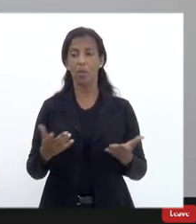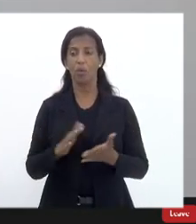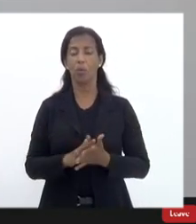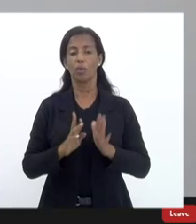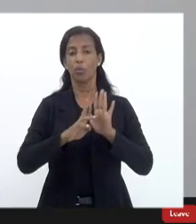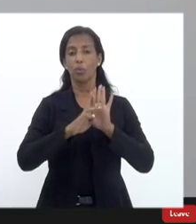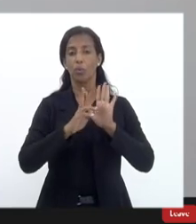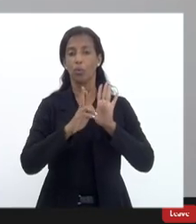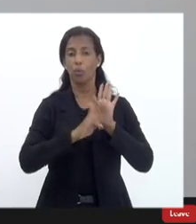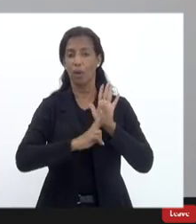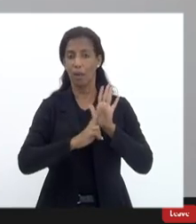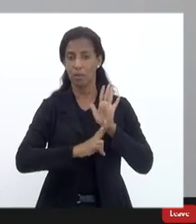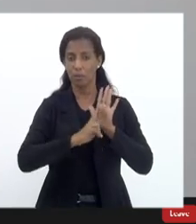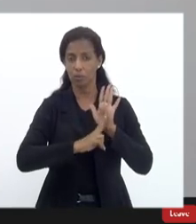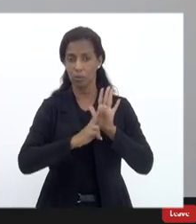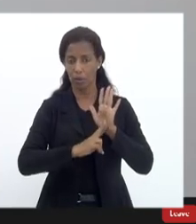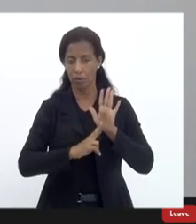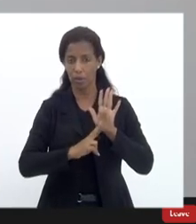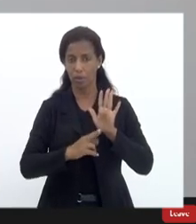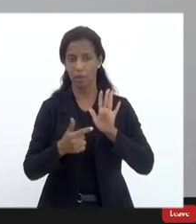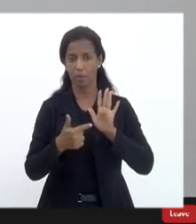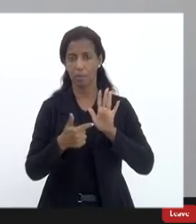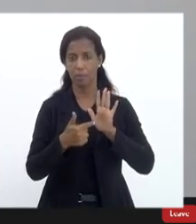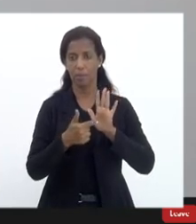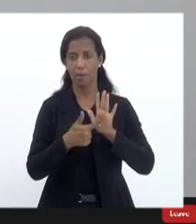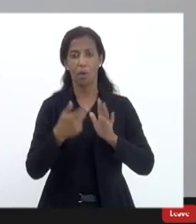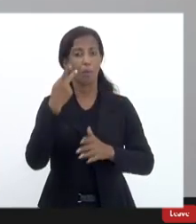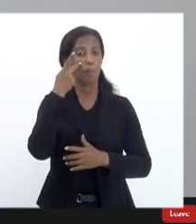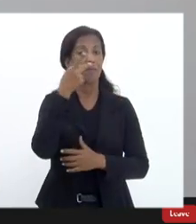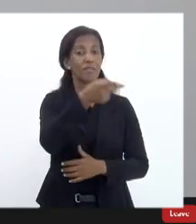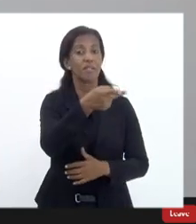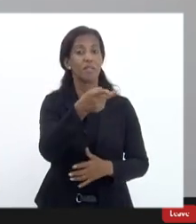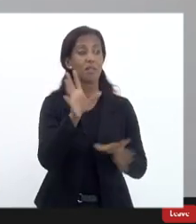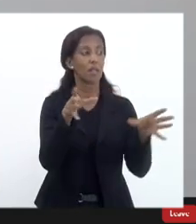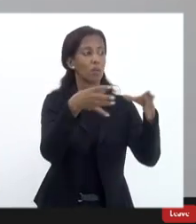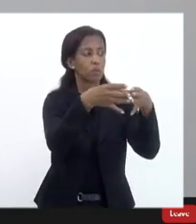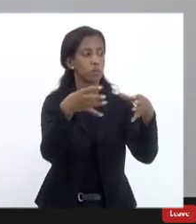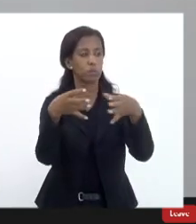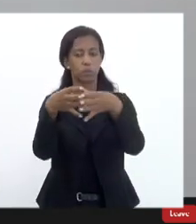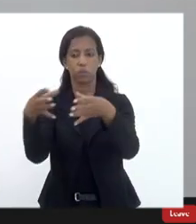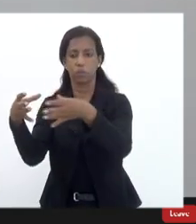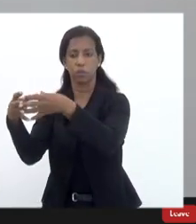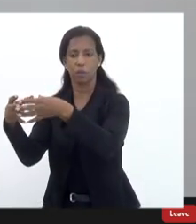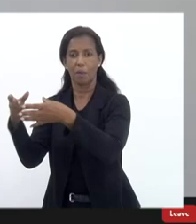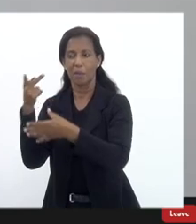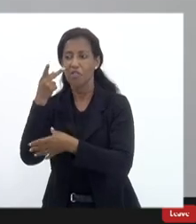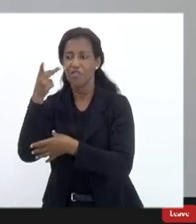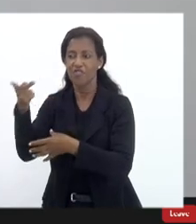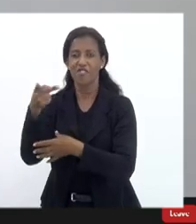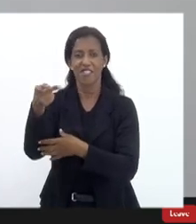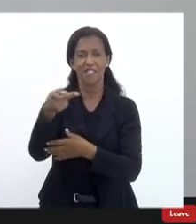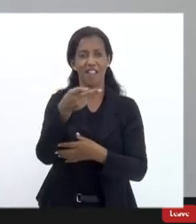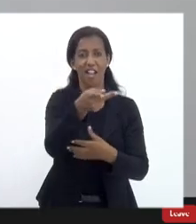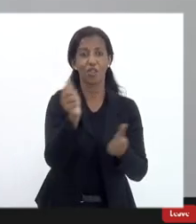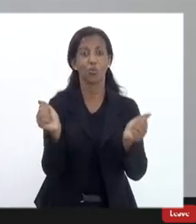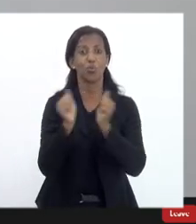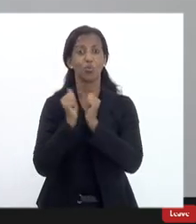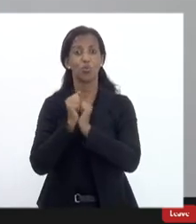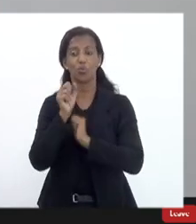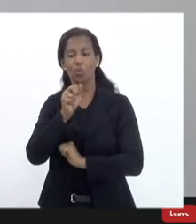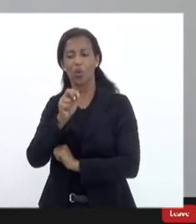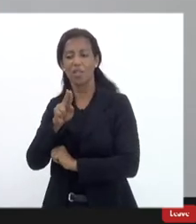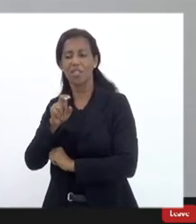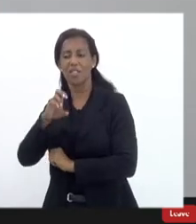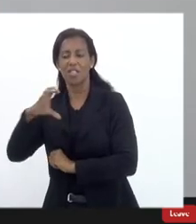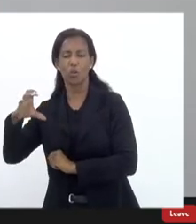quando o relatório propõe à SEDUC uma rodada de visitas conjuntas, para a gente ver em loco, em conjunto, em diálogo, né? Então, eu